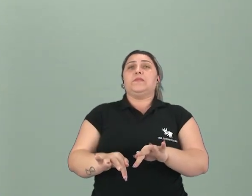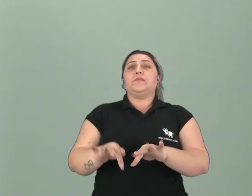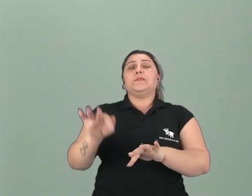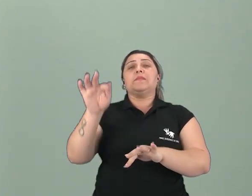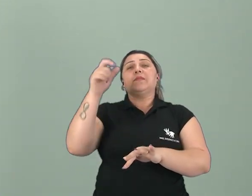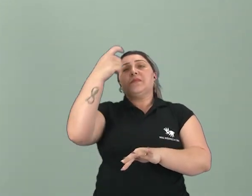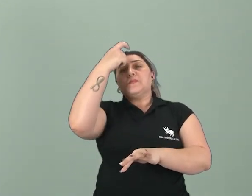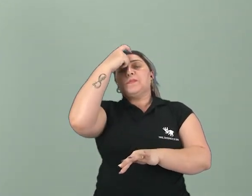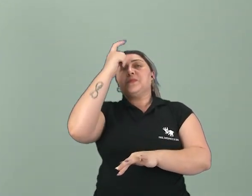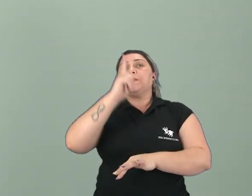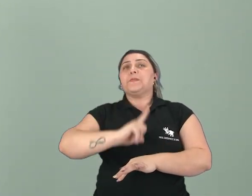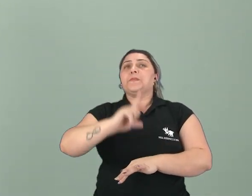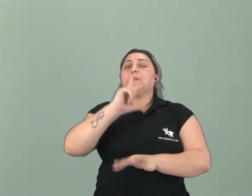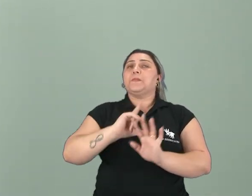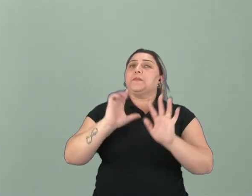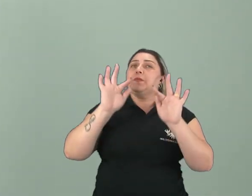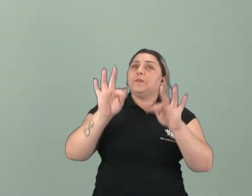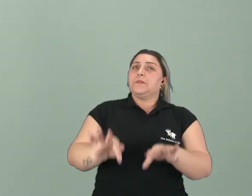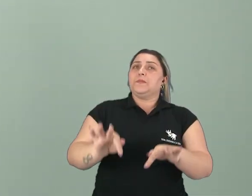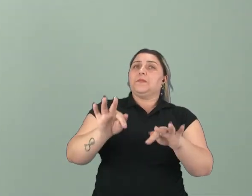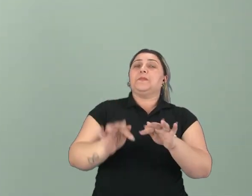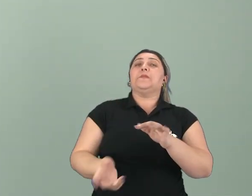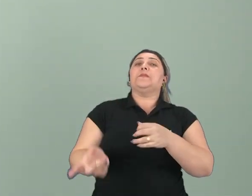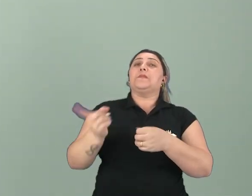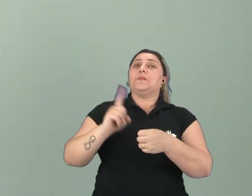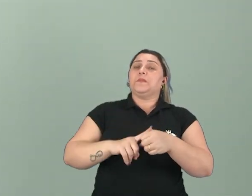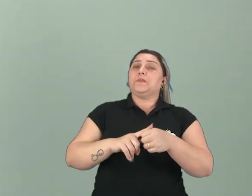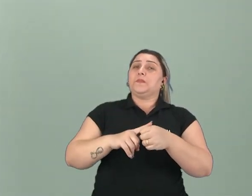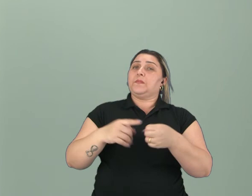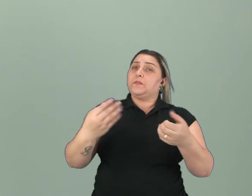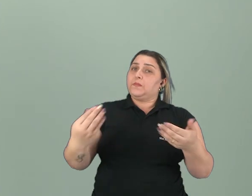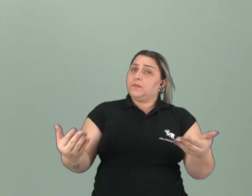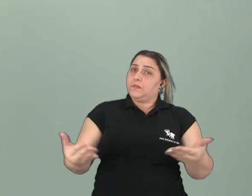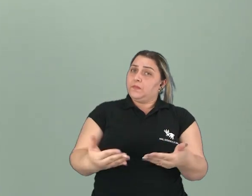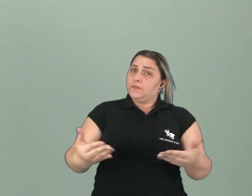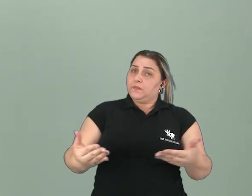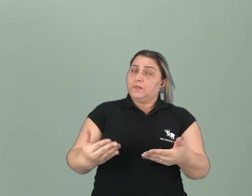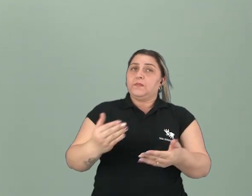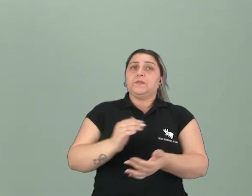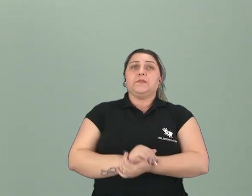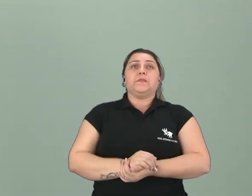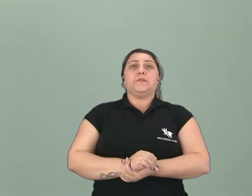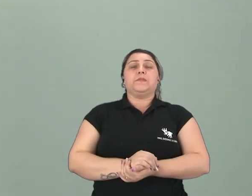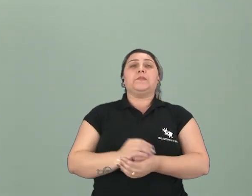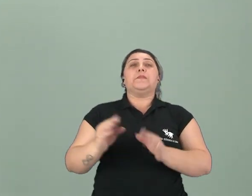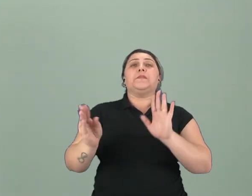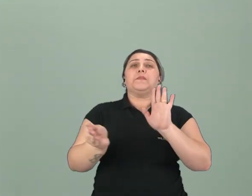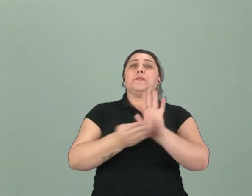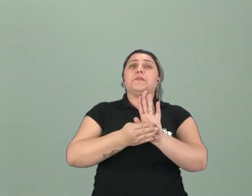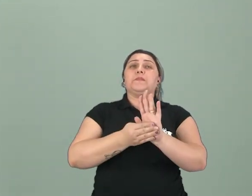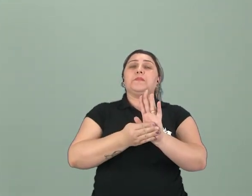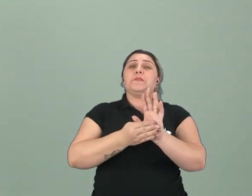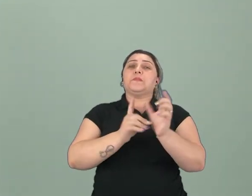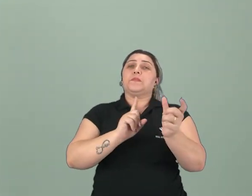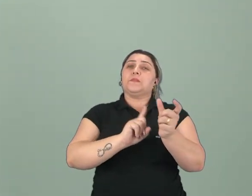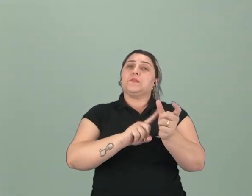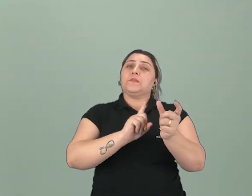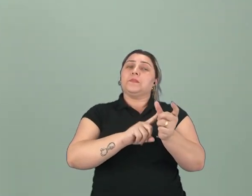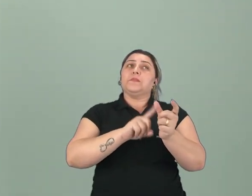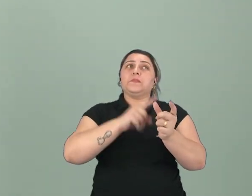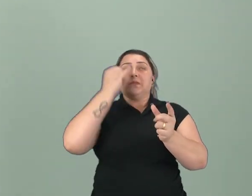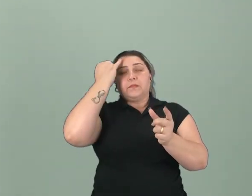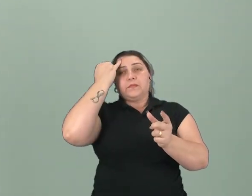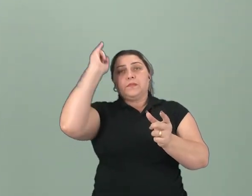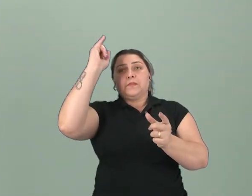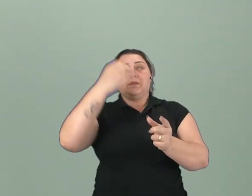Memórias Literárias, ela no final se volta para o presente. Então, ela coloca termos que dão essa